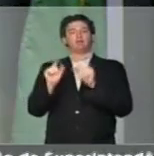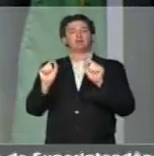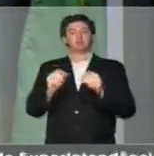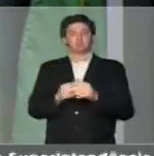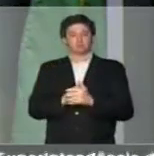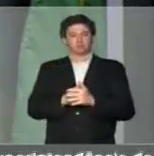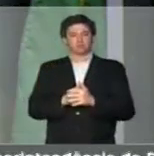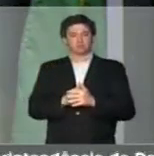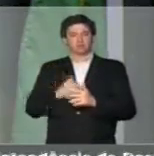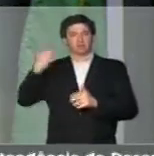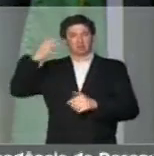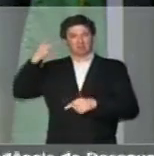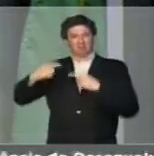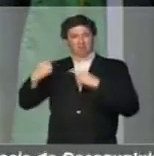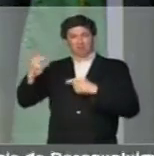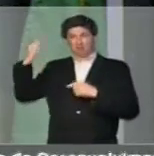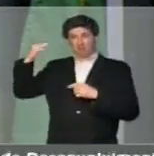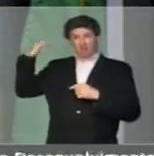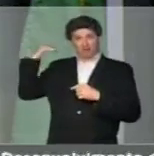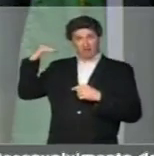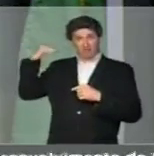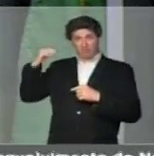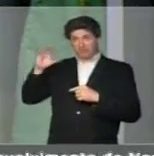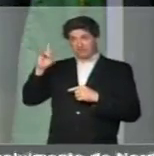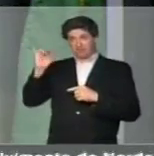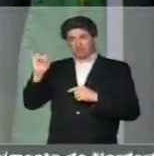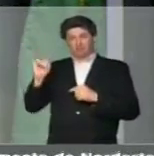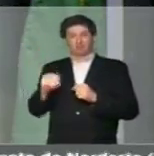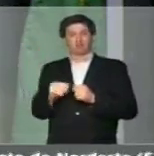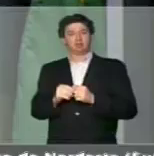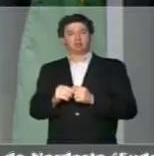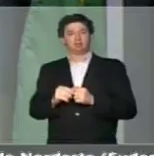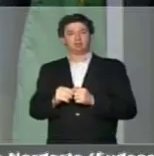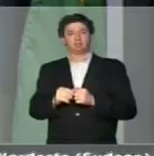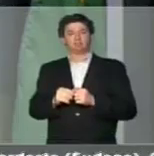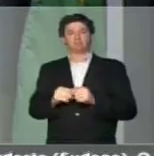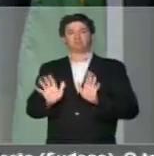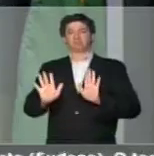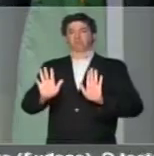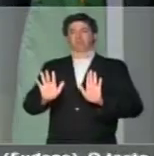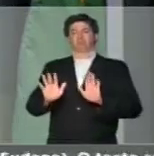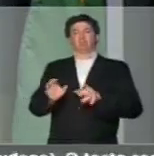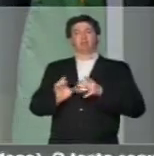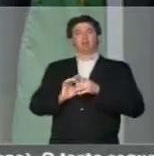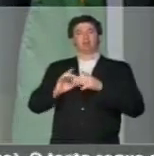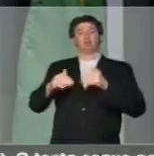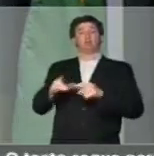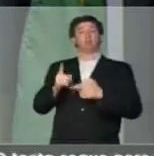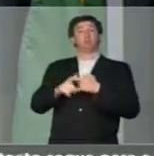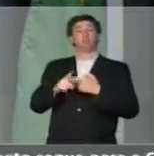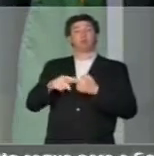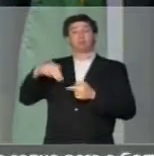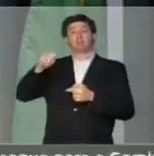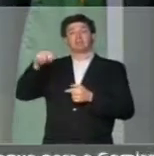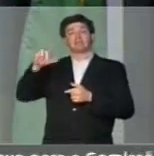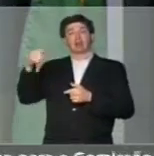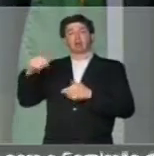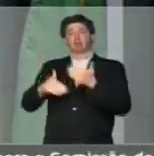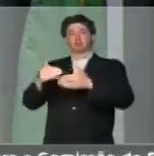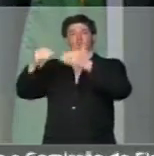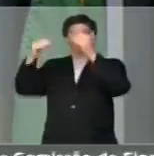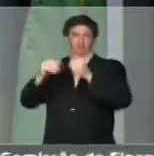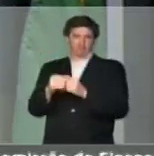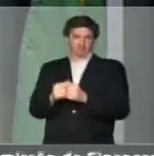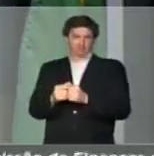condições políticas à época daquela CPI para que todo o processo do mensalão se